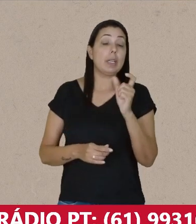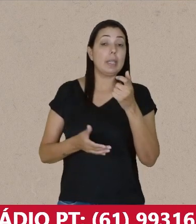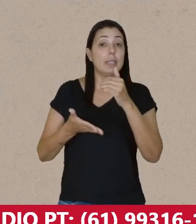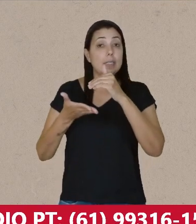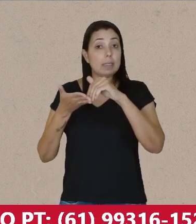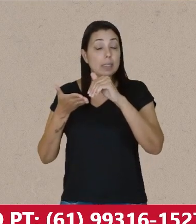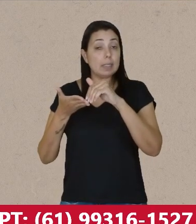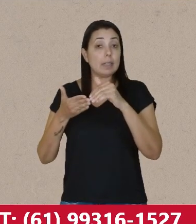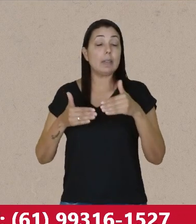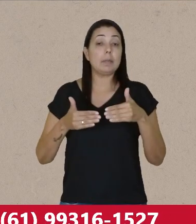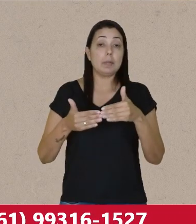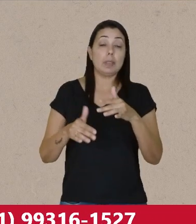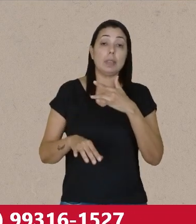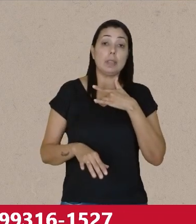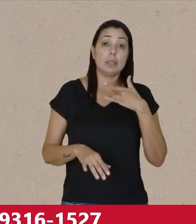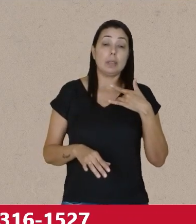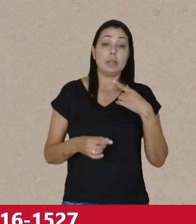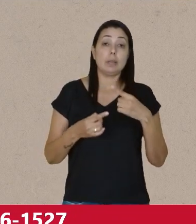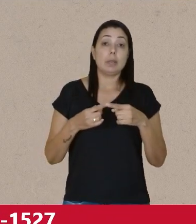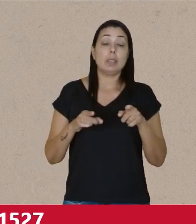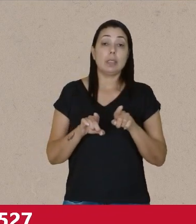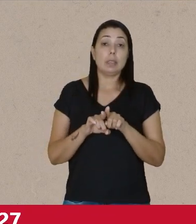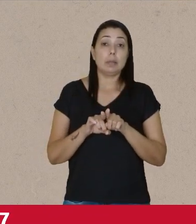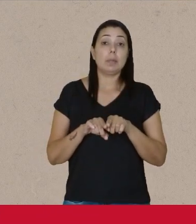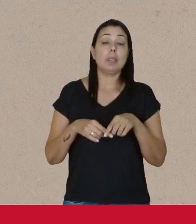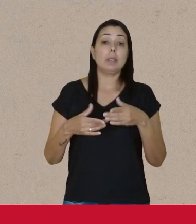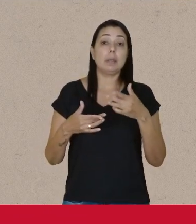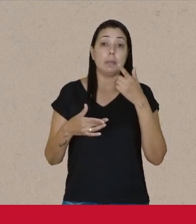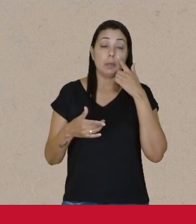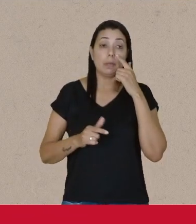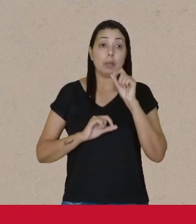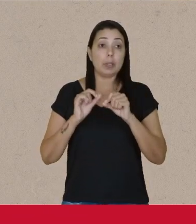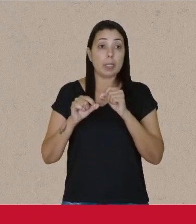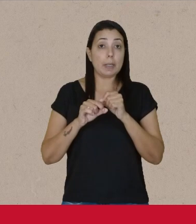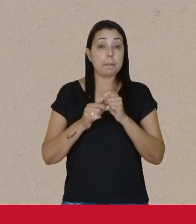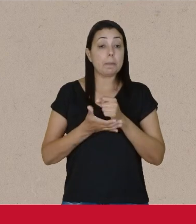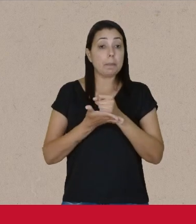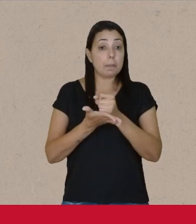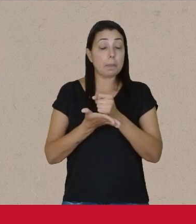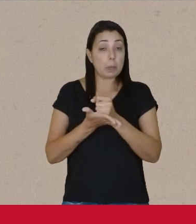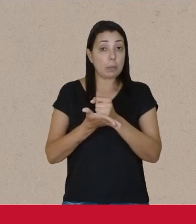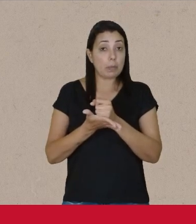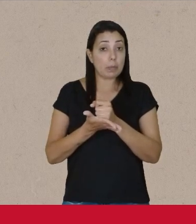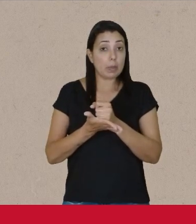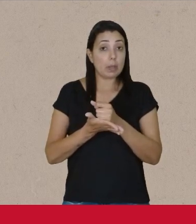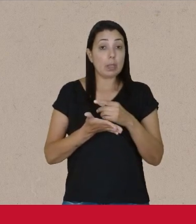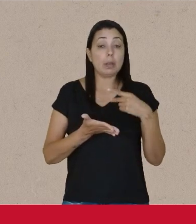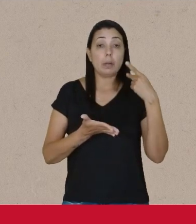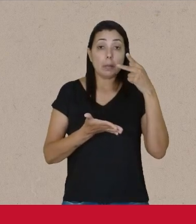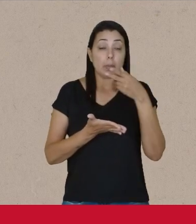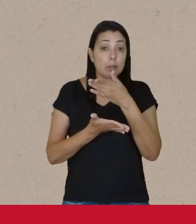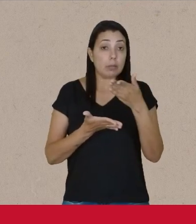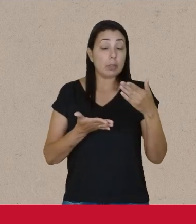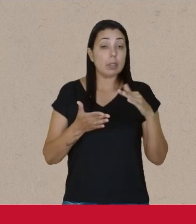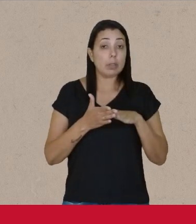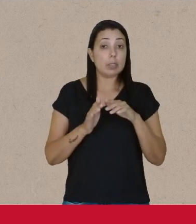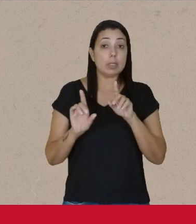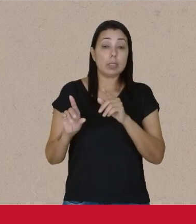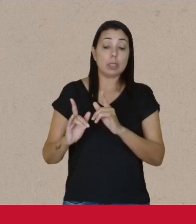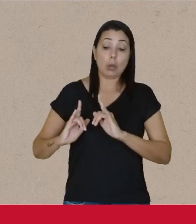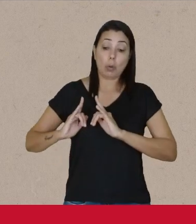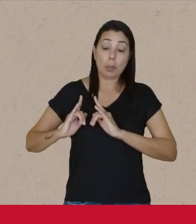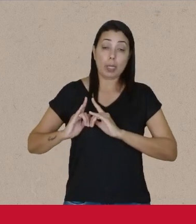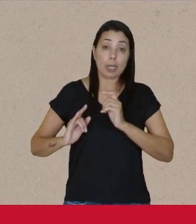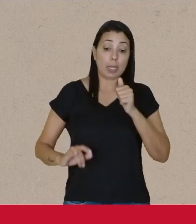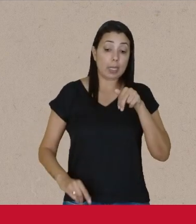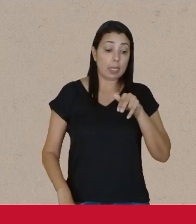executiva do Ministério da Saúde na gestão de Arthur Quioro e assessora parlamentar no Senado Federal. Nós estamos falando da nossa companheira Ana